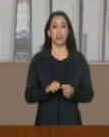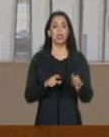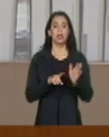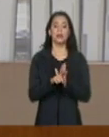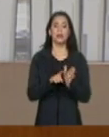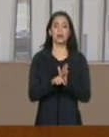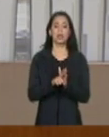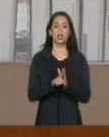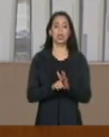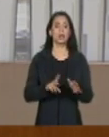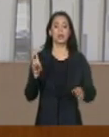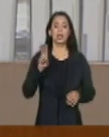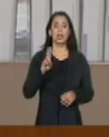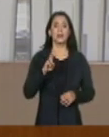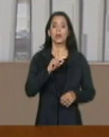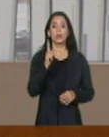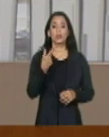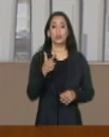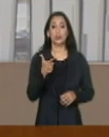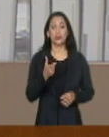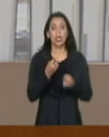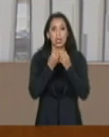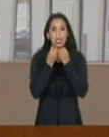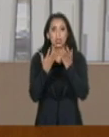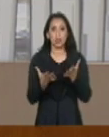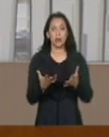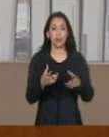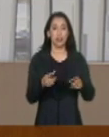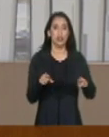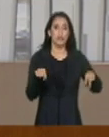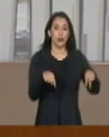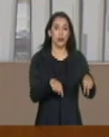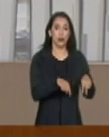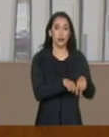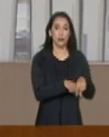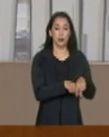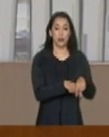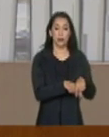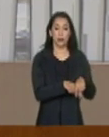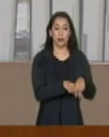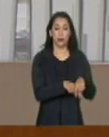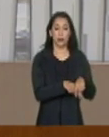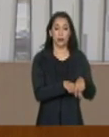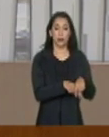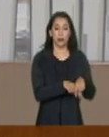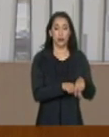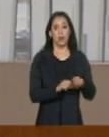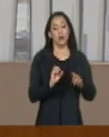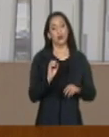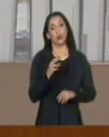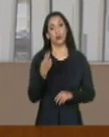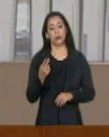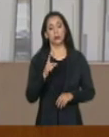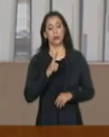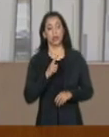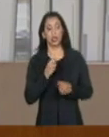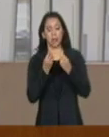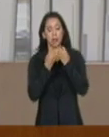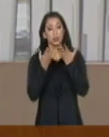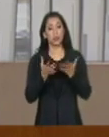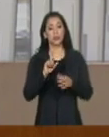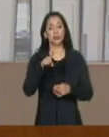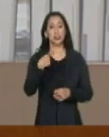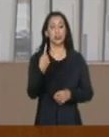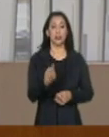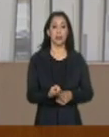muitas vezes nem denúncia há e a pessoa passou um tempo encarcerada. Ou, às vezes, há denúncia e depois sobrevém